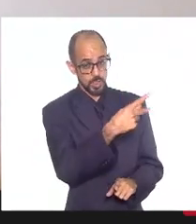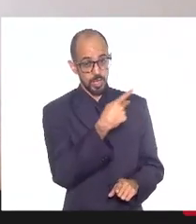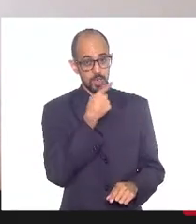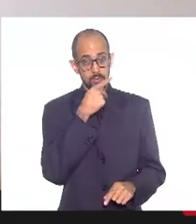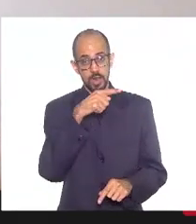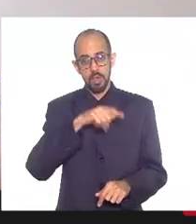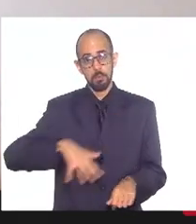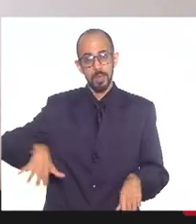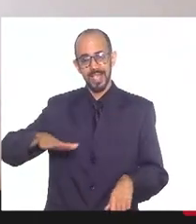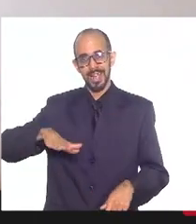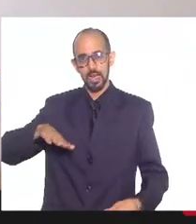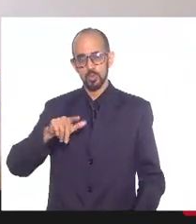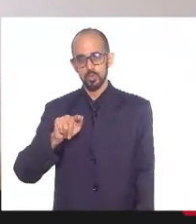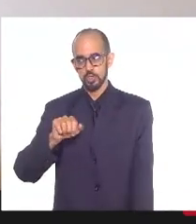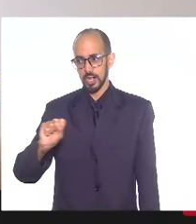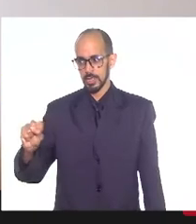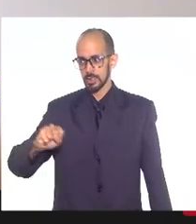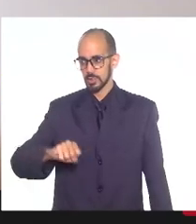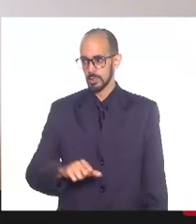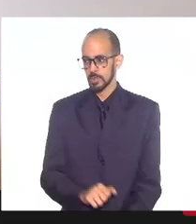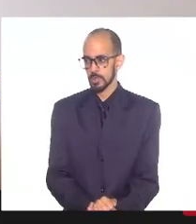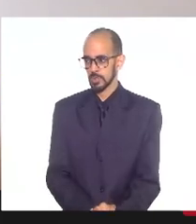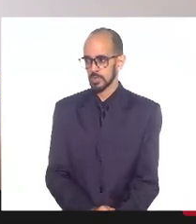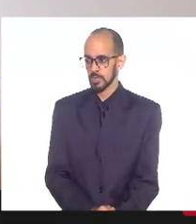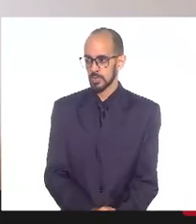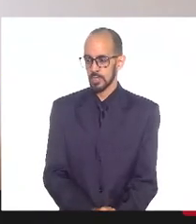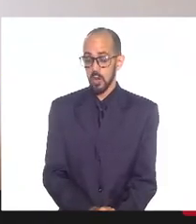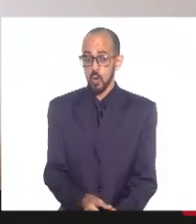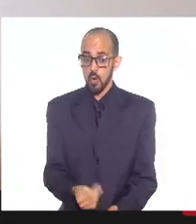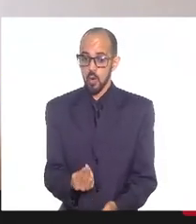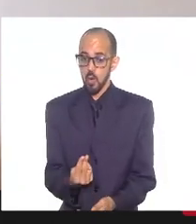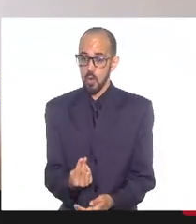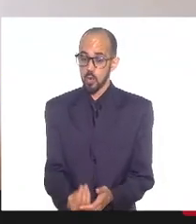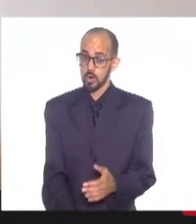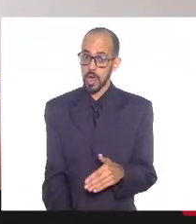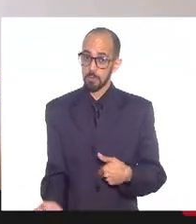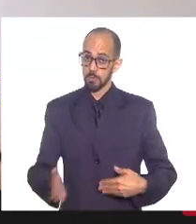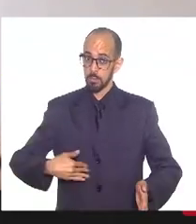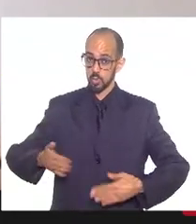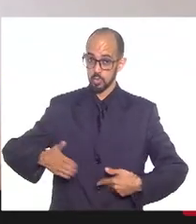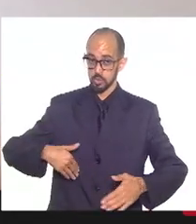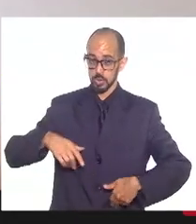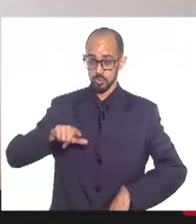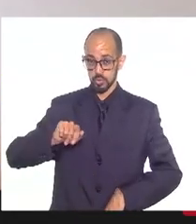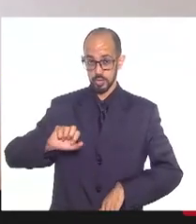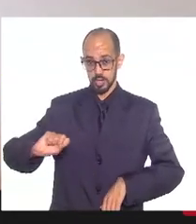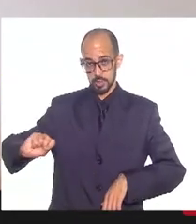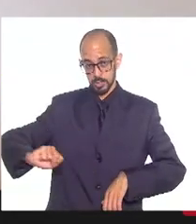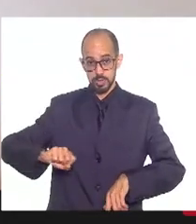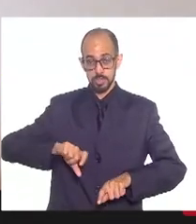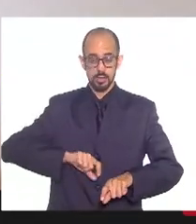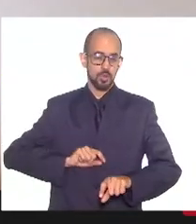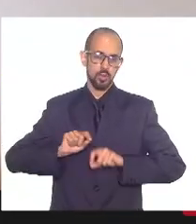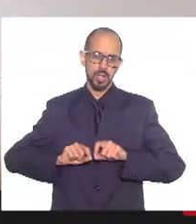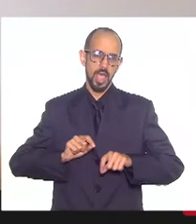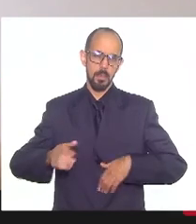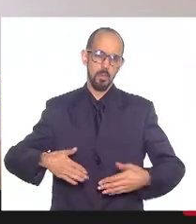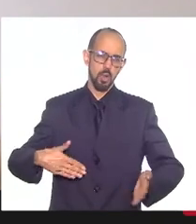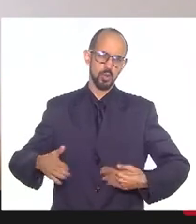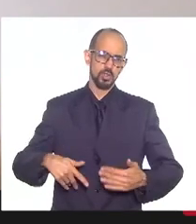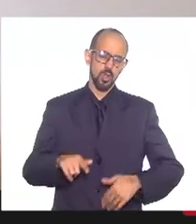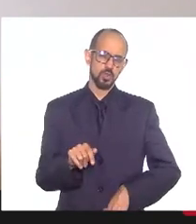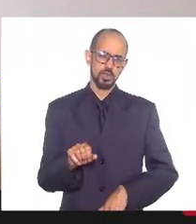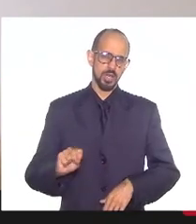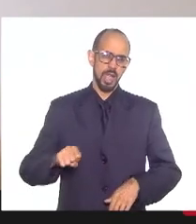de gás e da produção de gás. Como incentivar a produção de gás? A produção de gás existe no